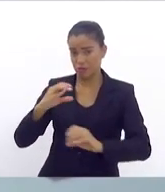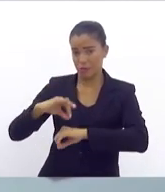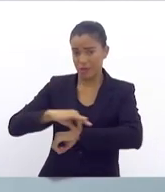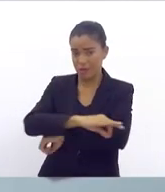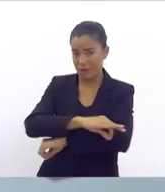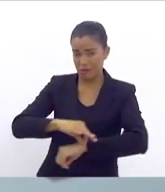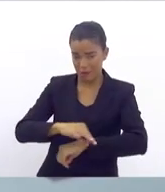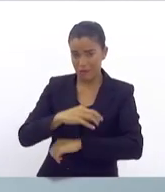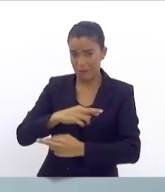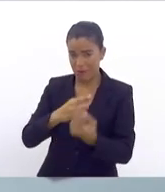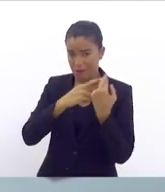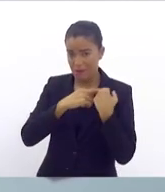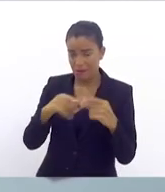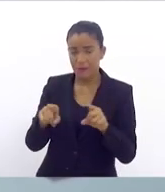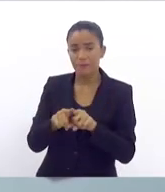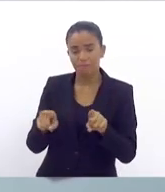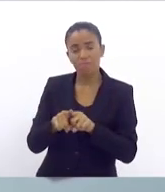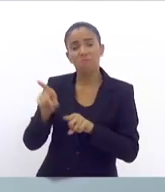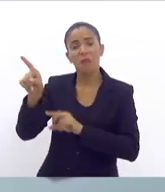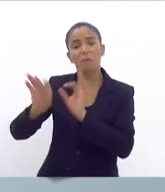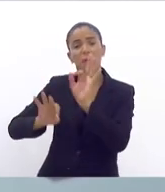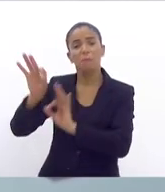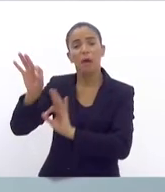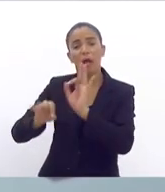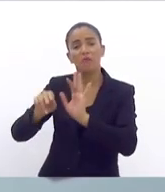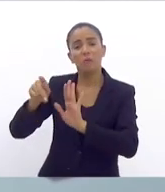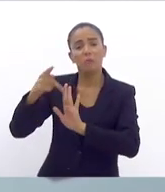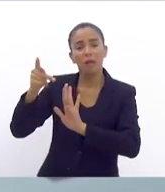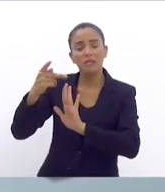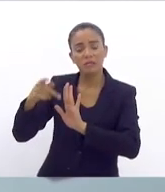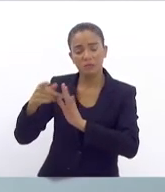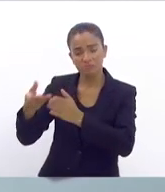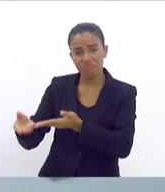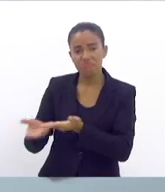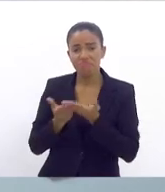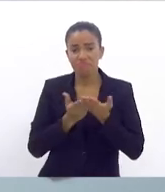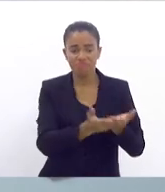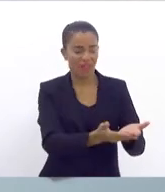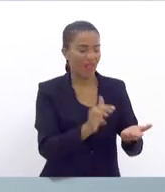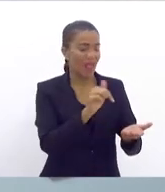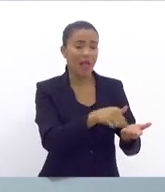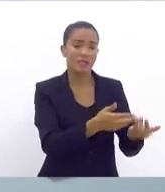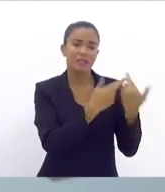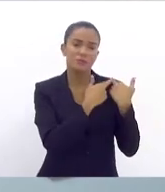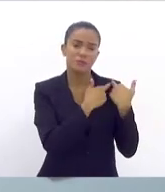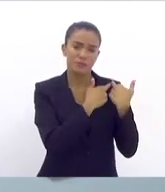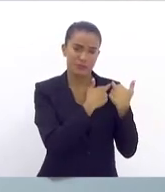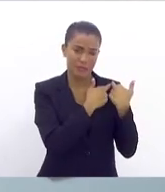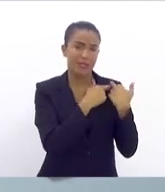INEPAC preparava um parecer que dizia o seguinte: esta competência do INEPAC.